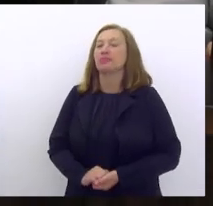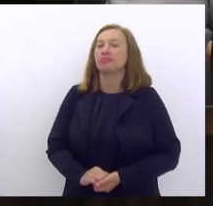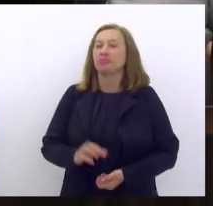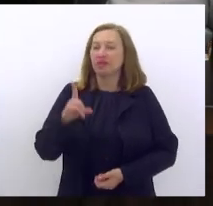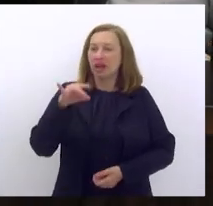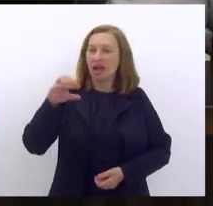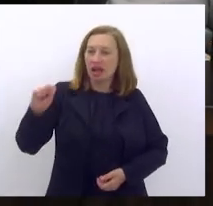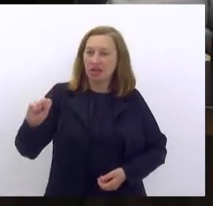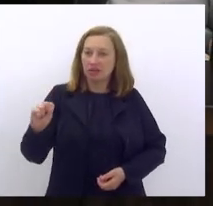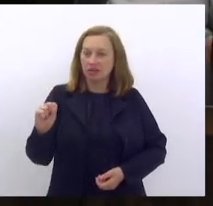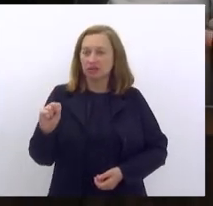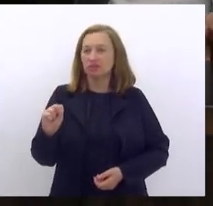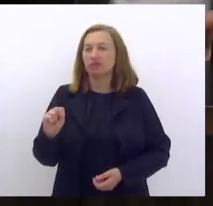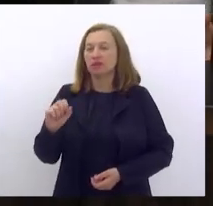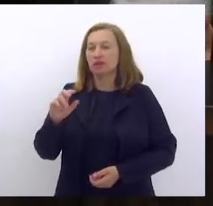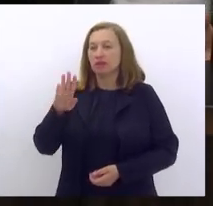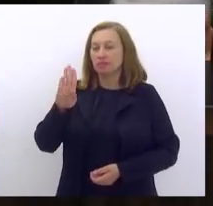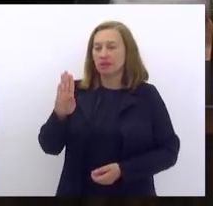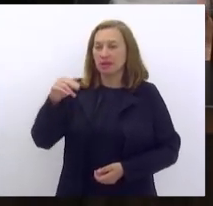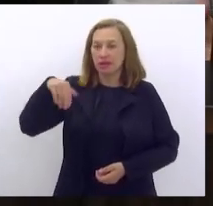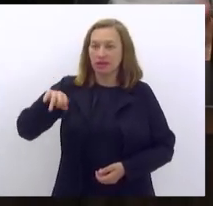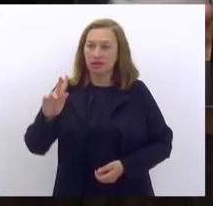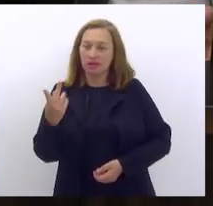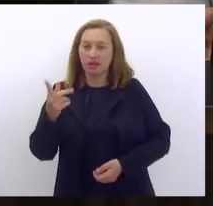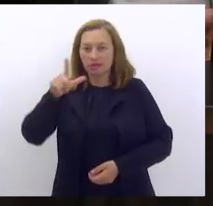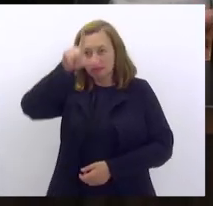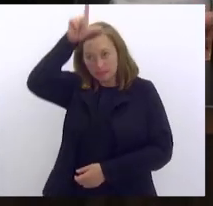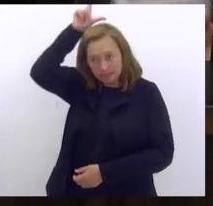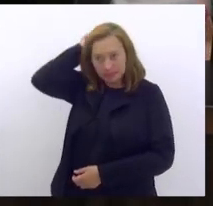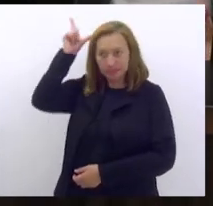Carlinho do BNH, Luiz Paulo da Rocha.